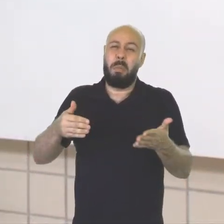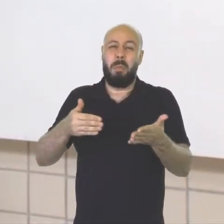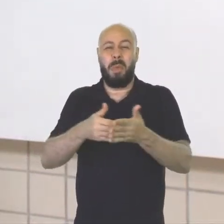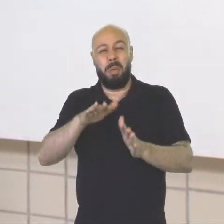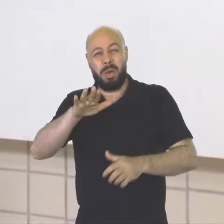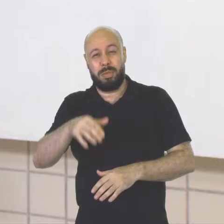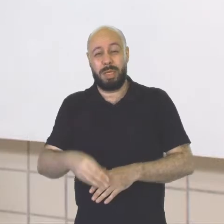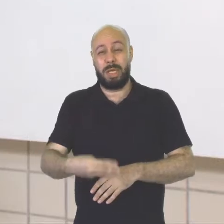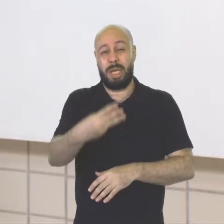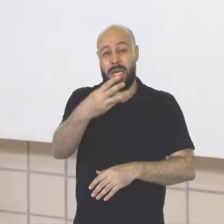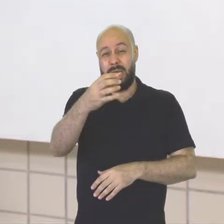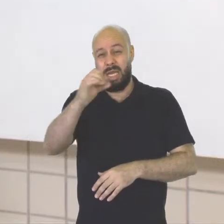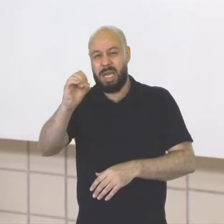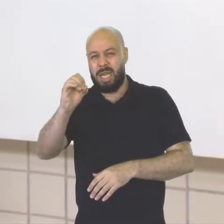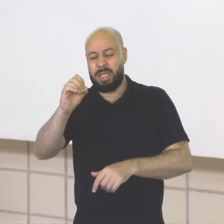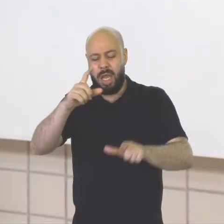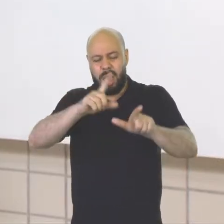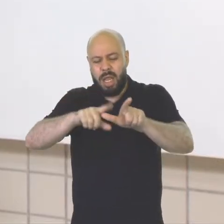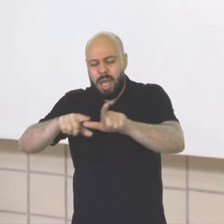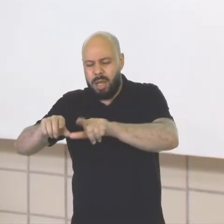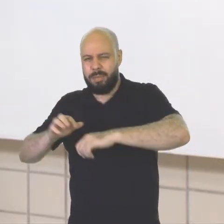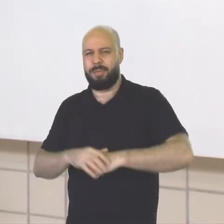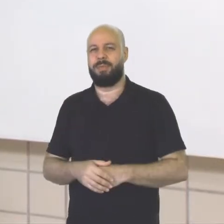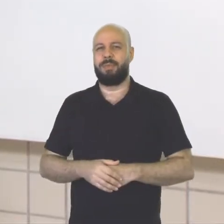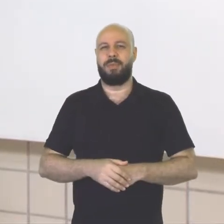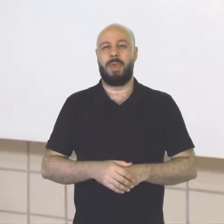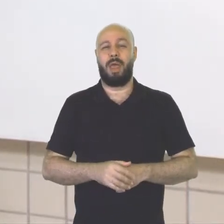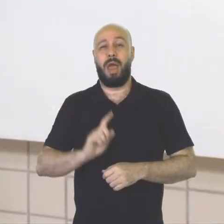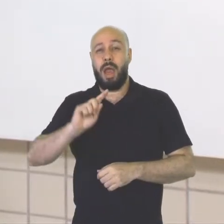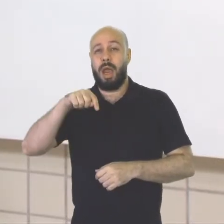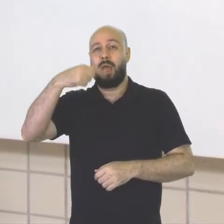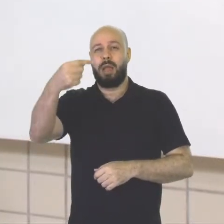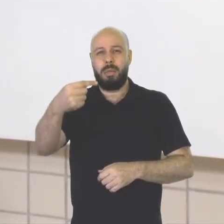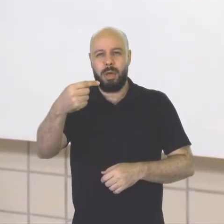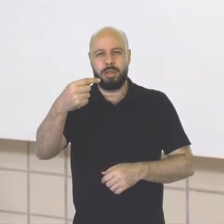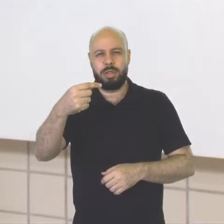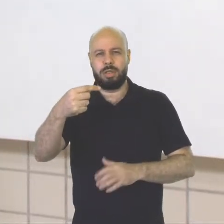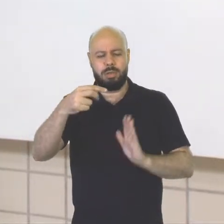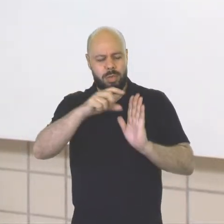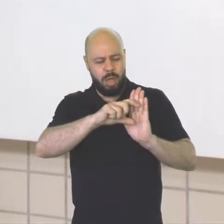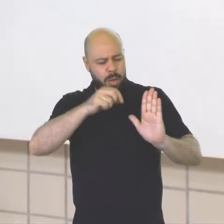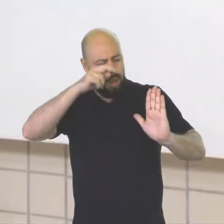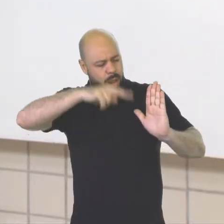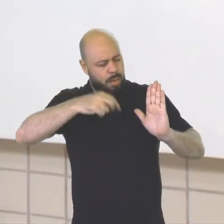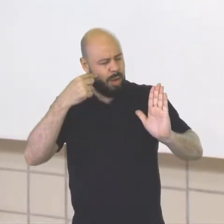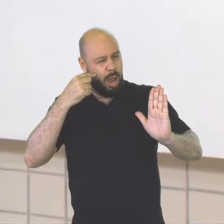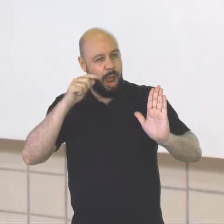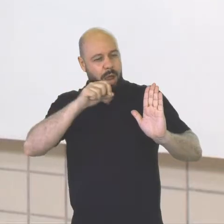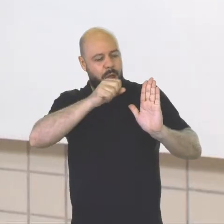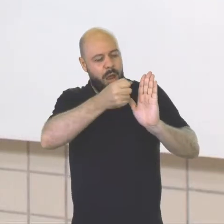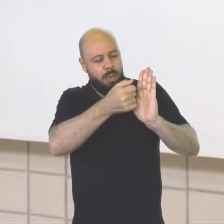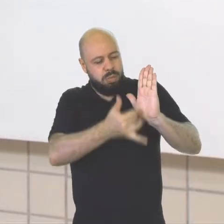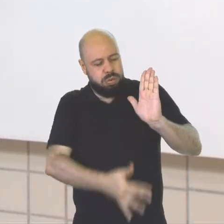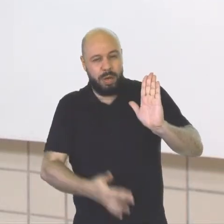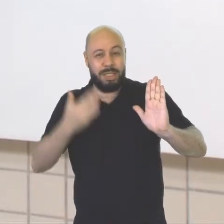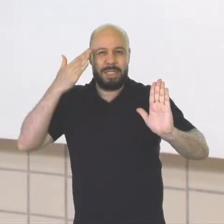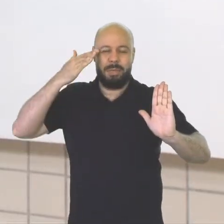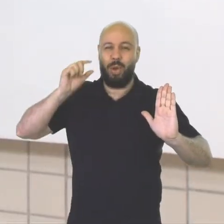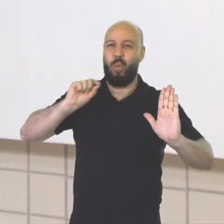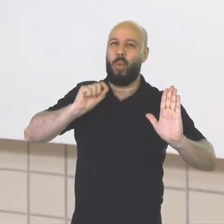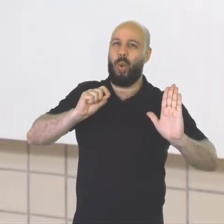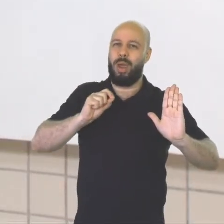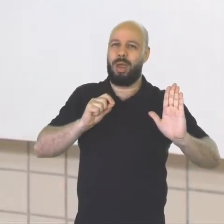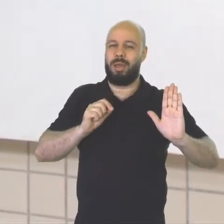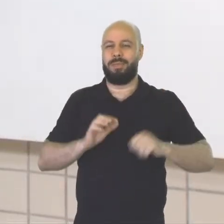seja, um texto curto. E a partir dali você pode saber do que se trata aquela notícia.